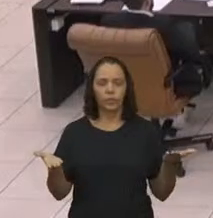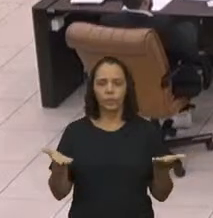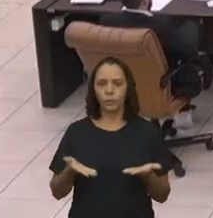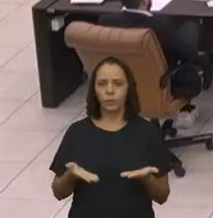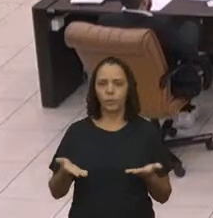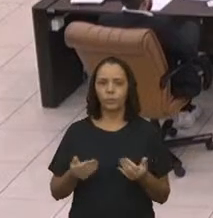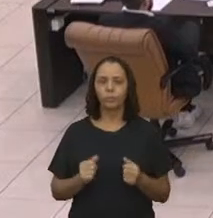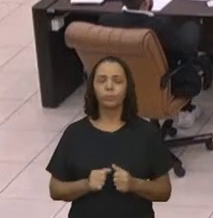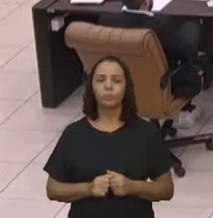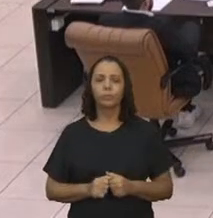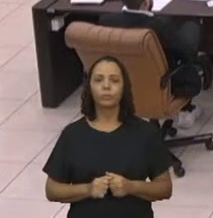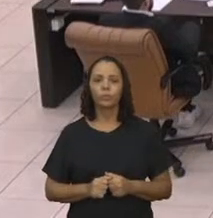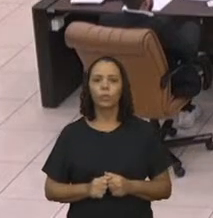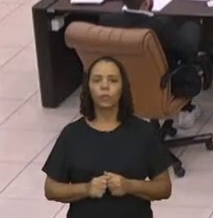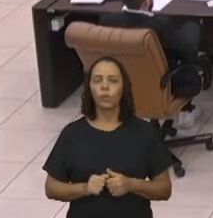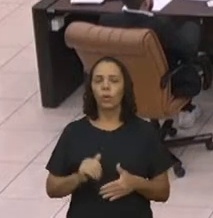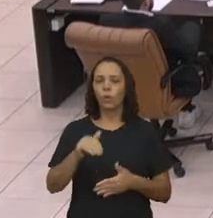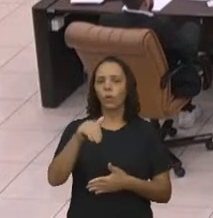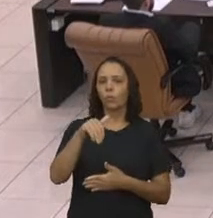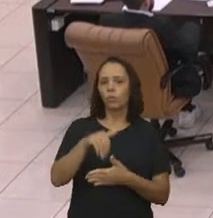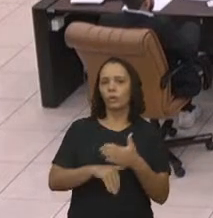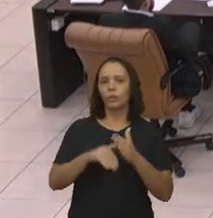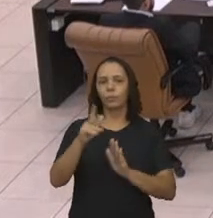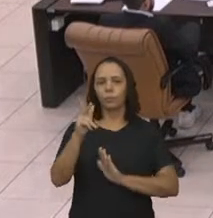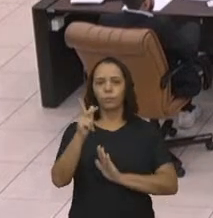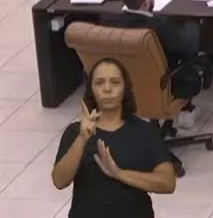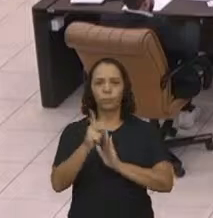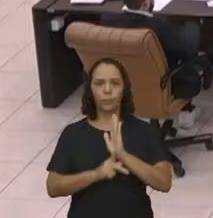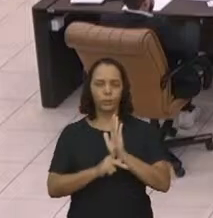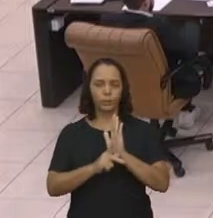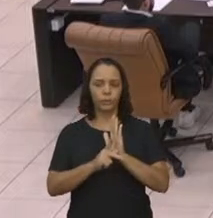Agora passaremos à votação do projeto.